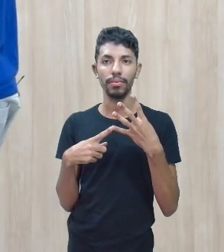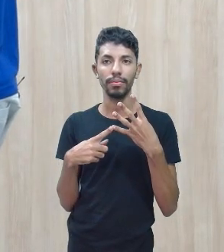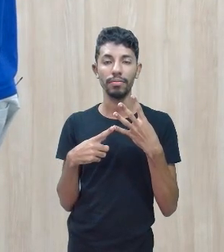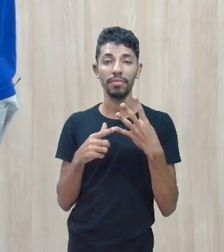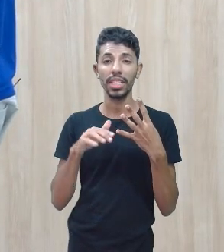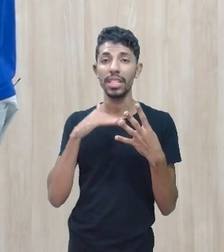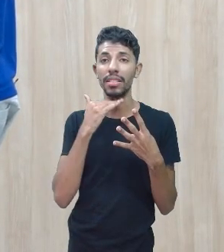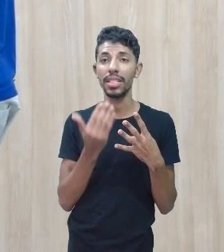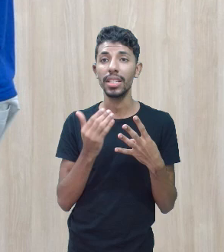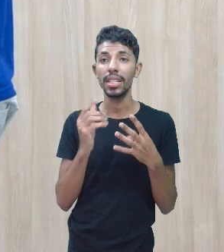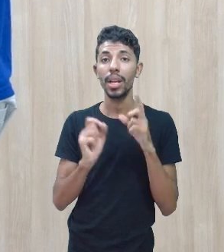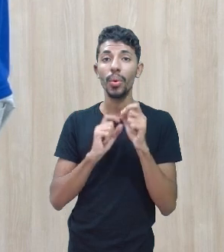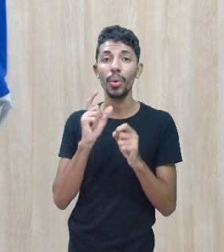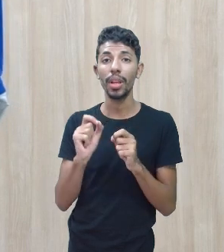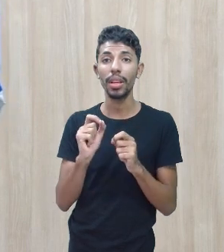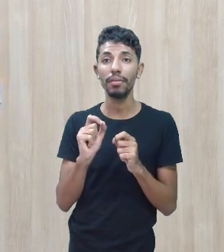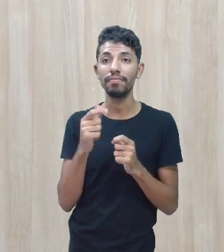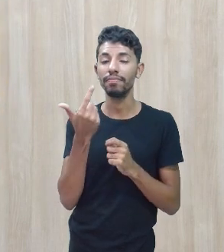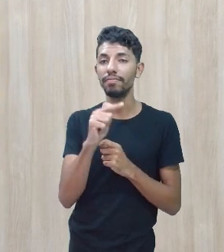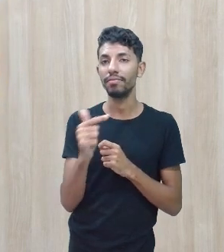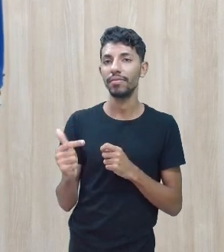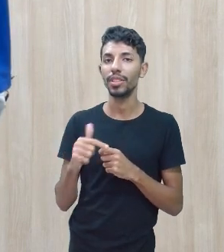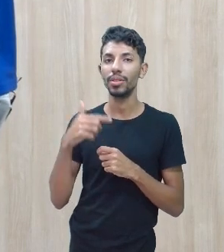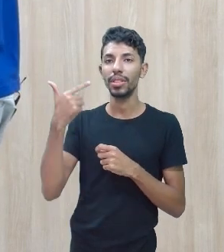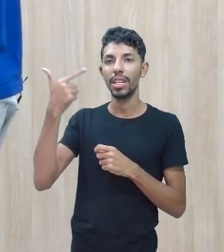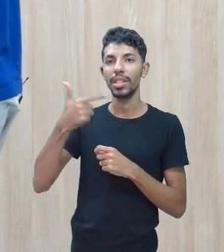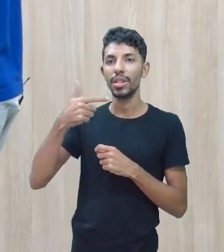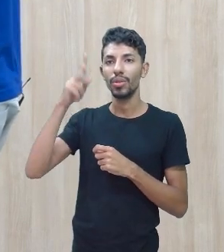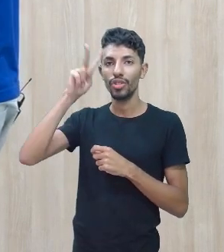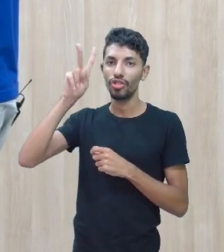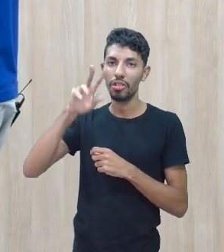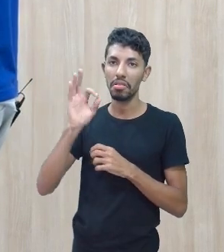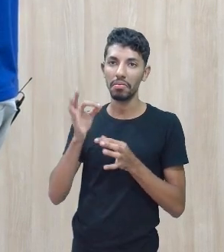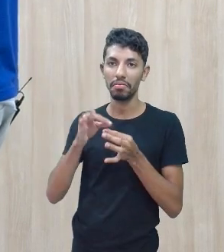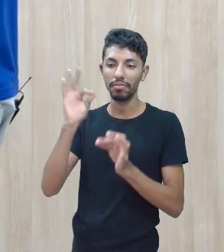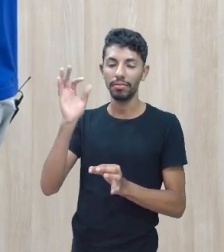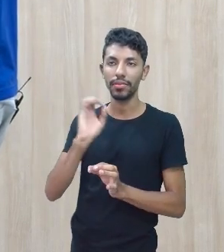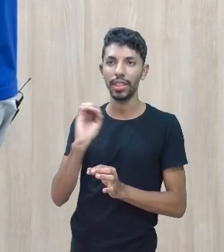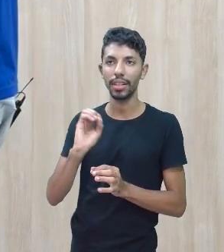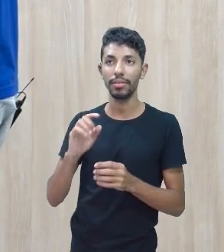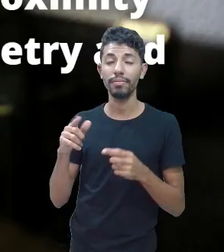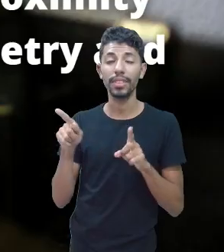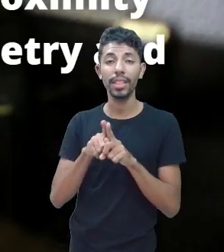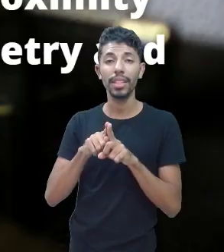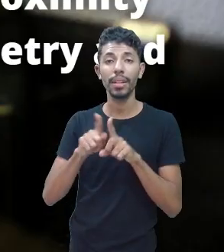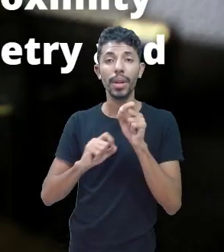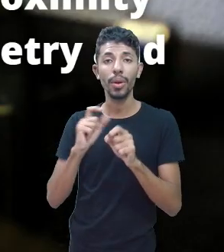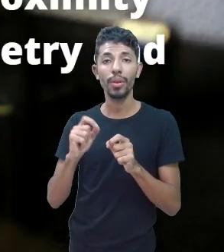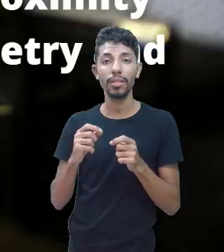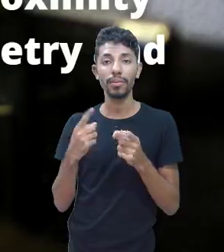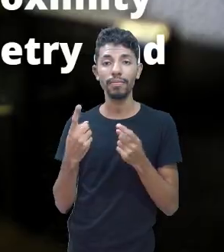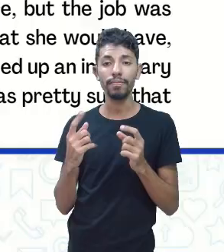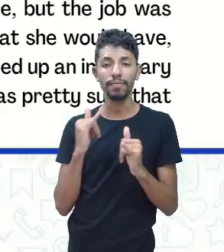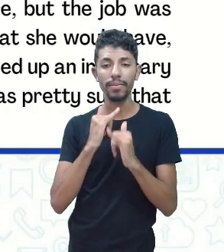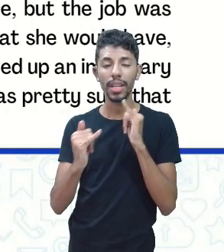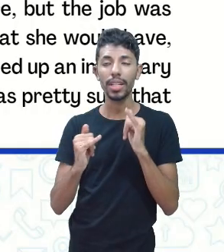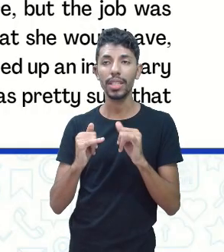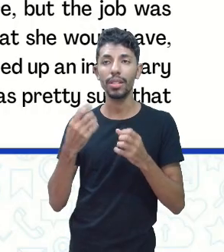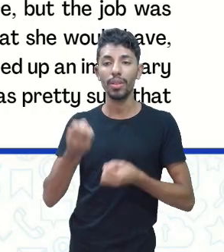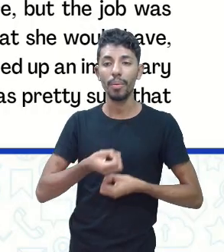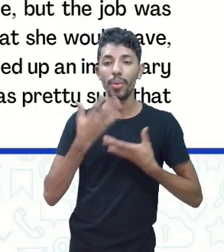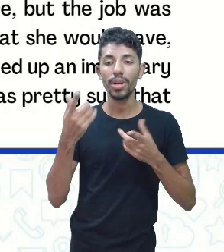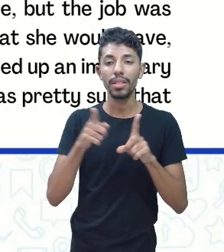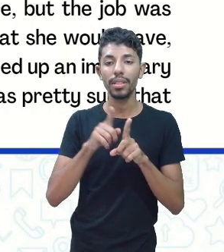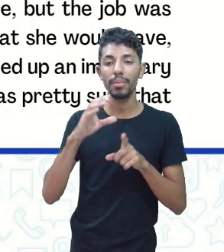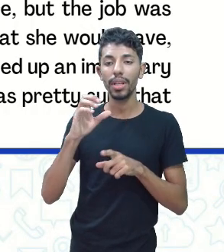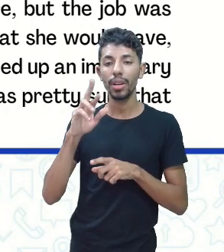No second plot, ou seja, nenhum enredo secundário, e proximidade entre poesia e crônica, ou seja, há